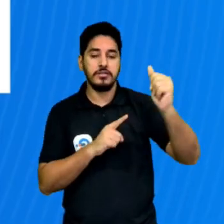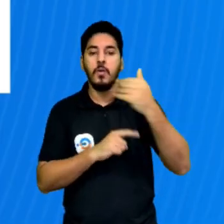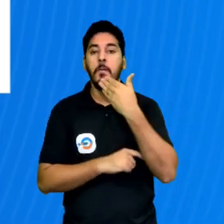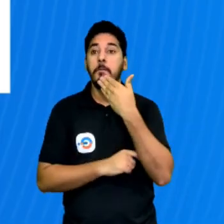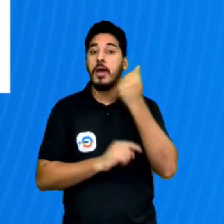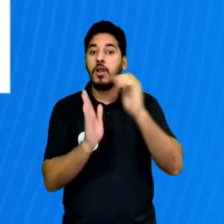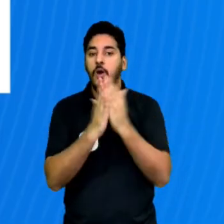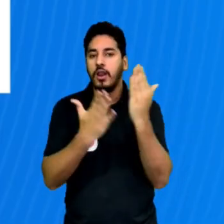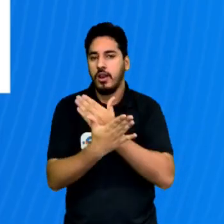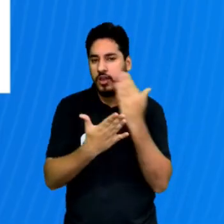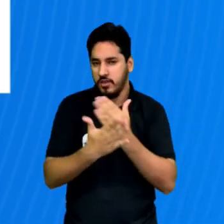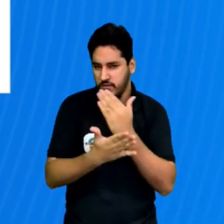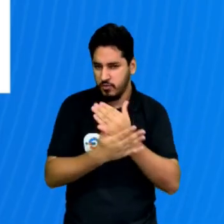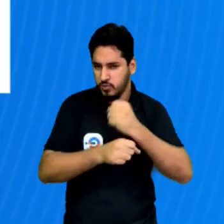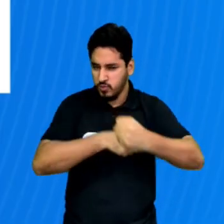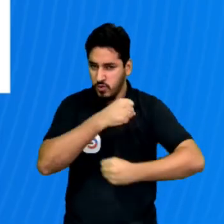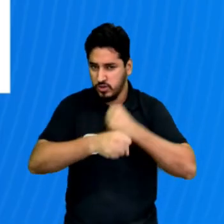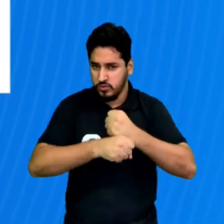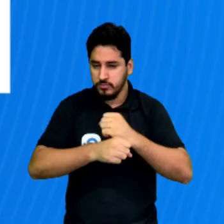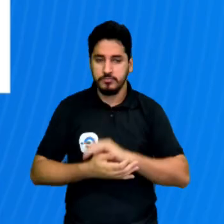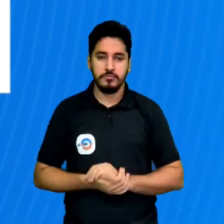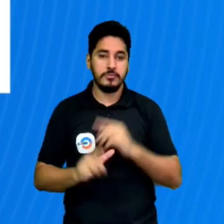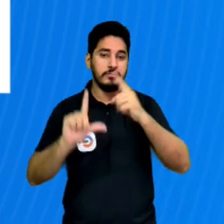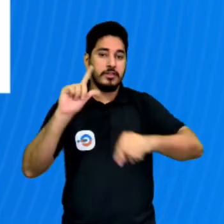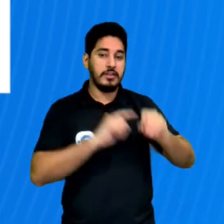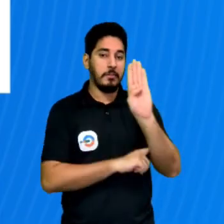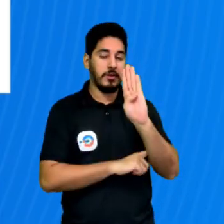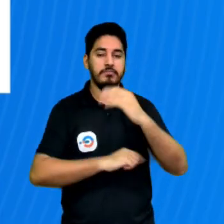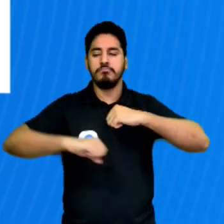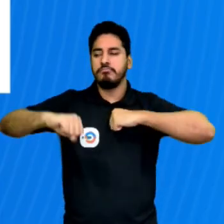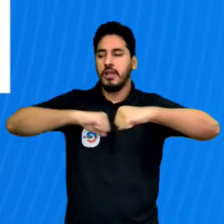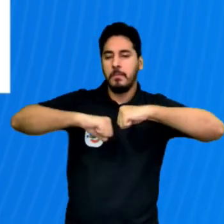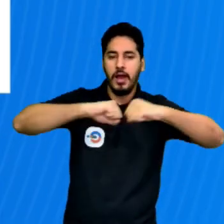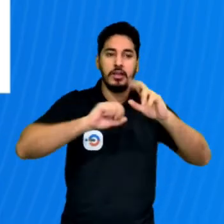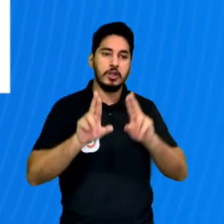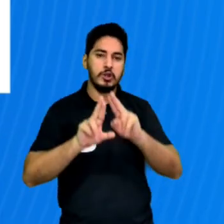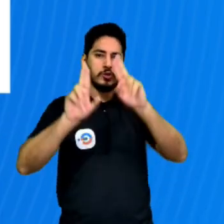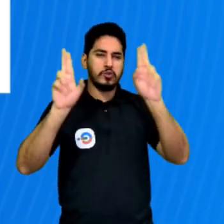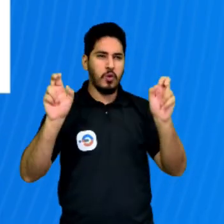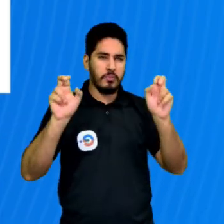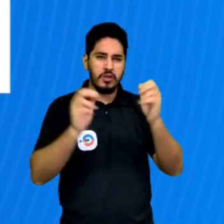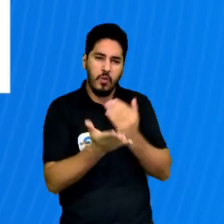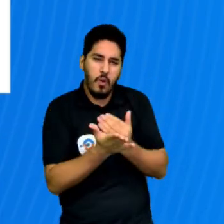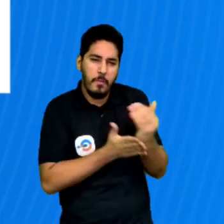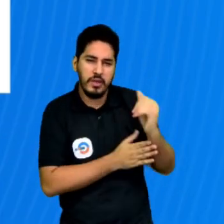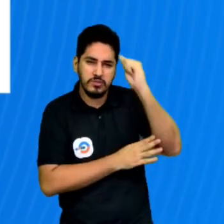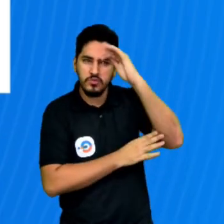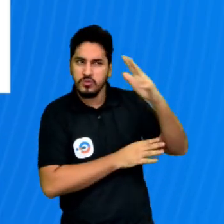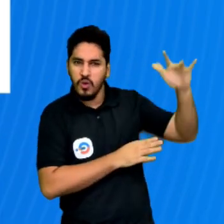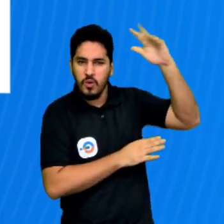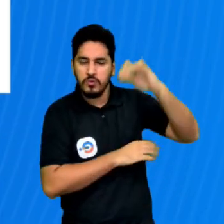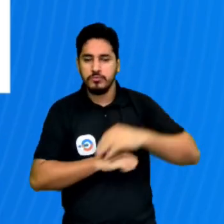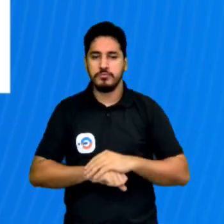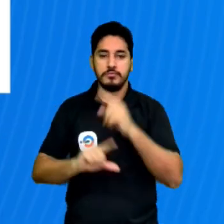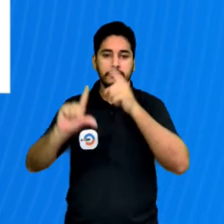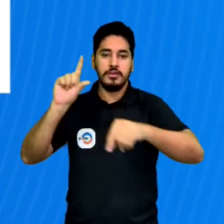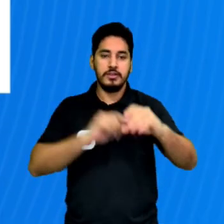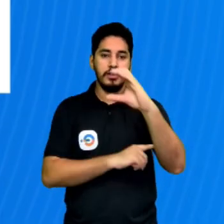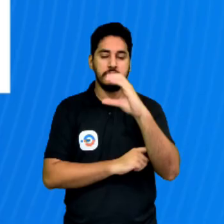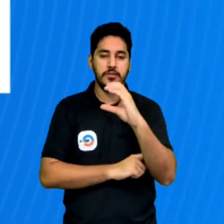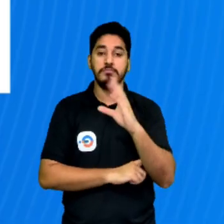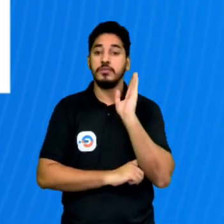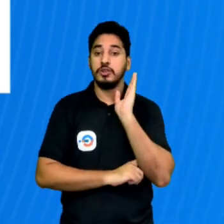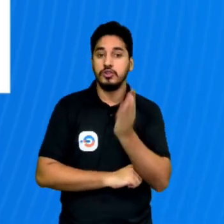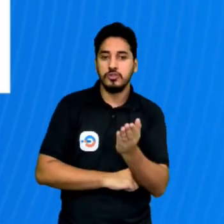Livro Infantil do Ano. Letra B. Debatem sobre a natureza dos sonhos. Letra C. Já entre as